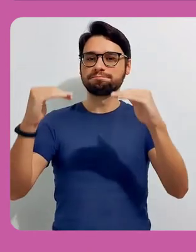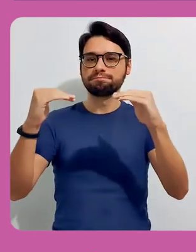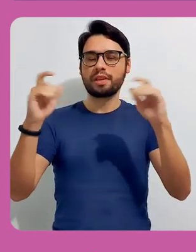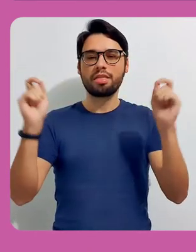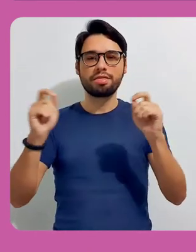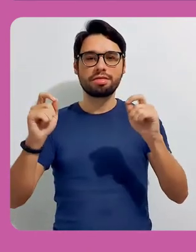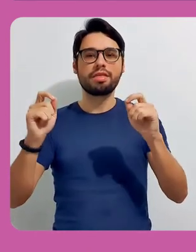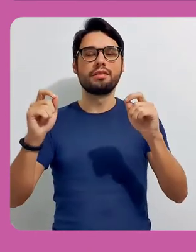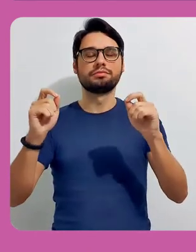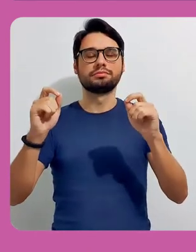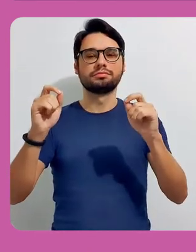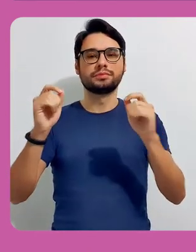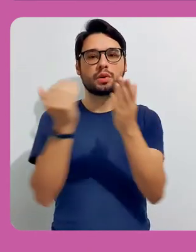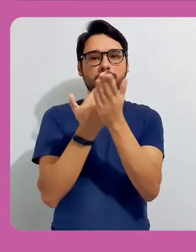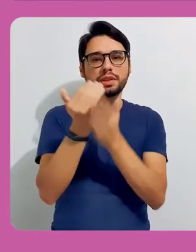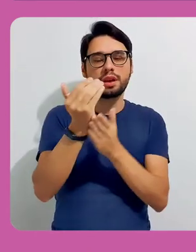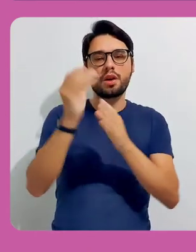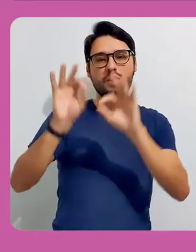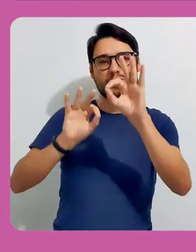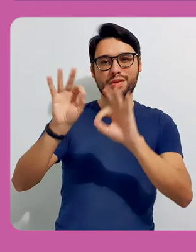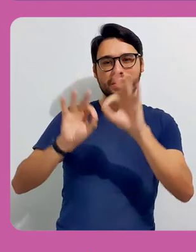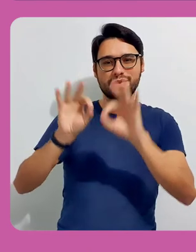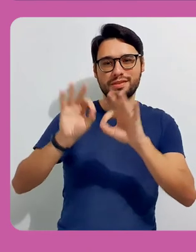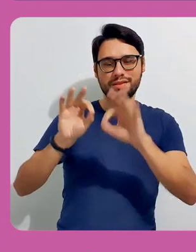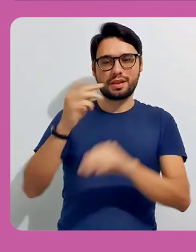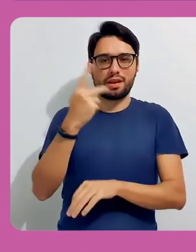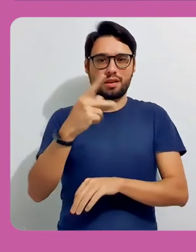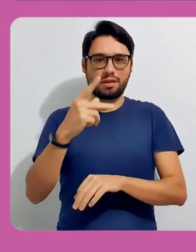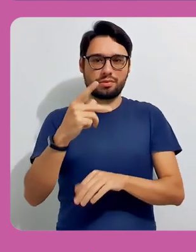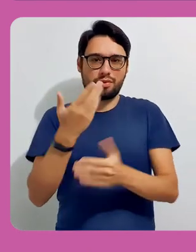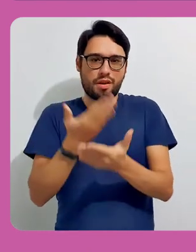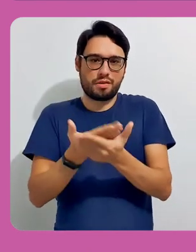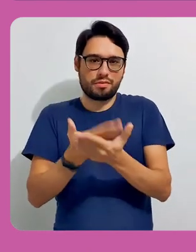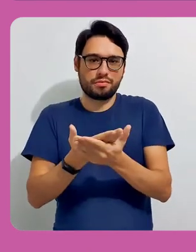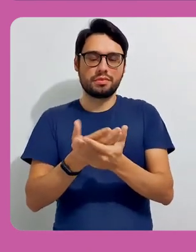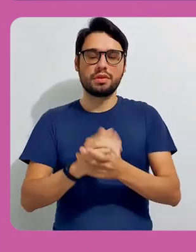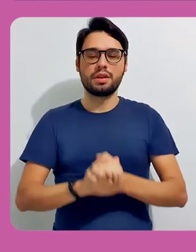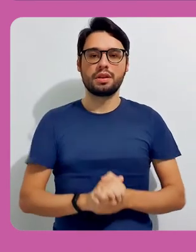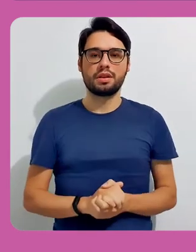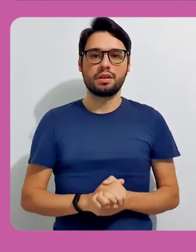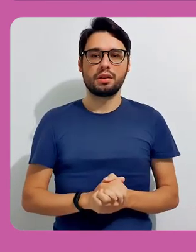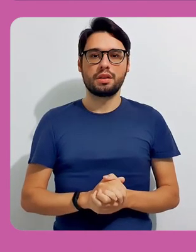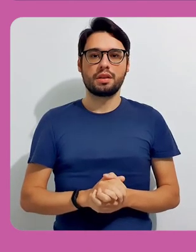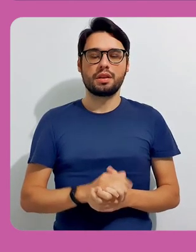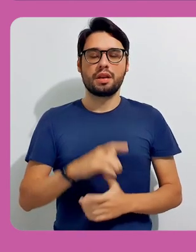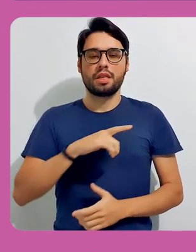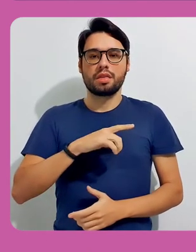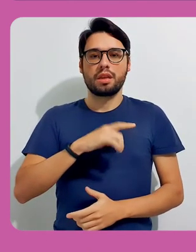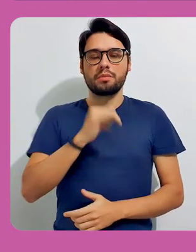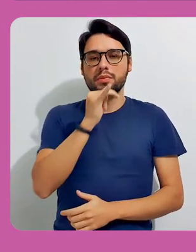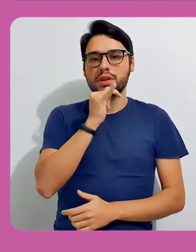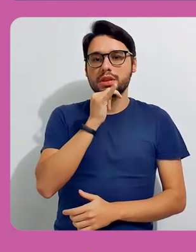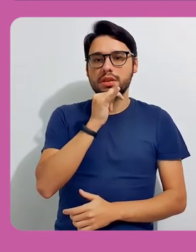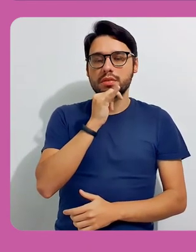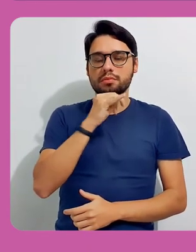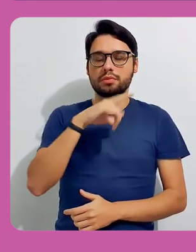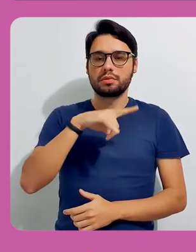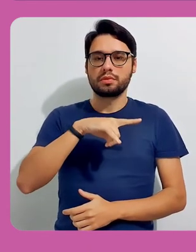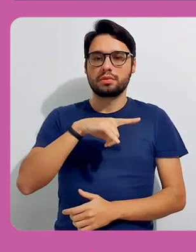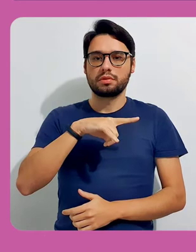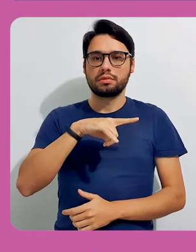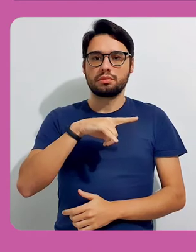do que é uma divisão ali um espaço que você pode incluir no seu curso no seu tópico aqui ó a gente tem um